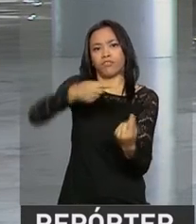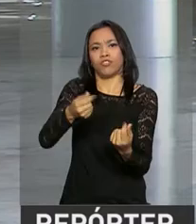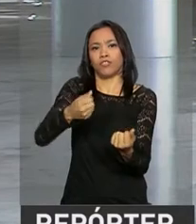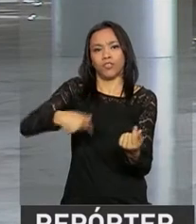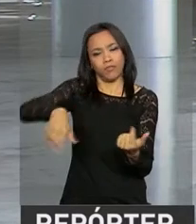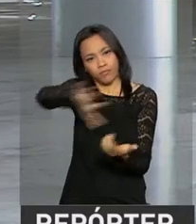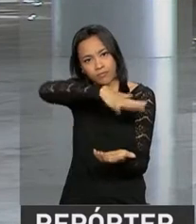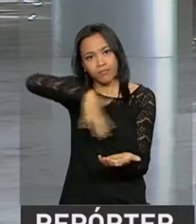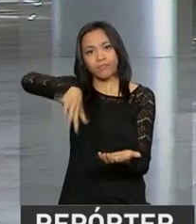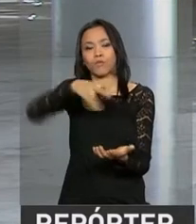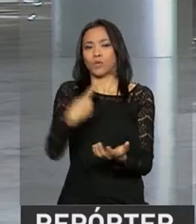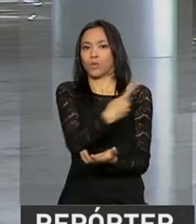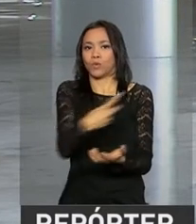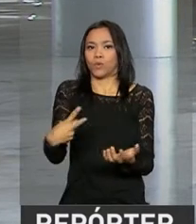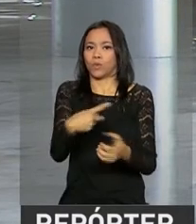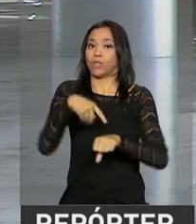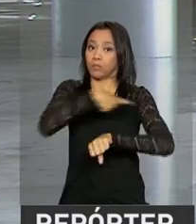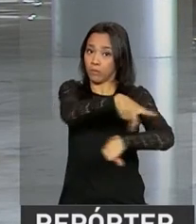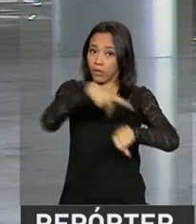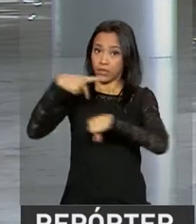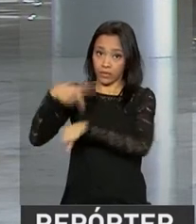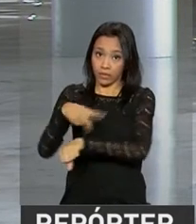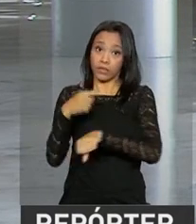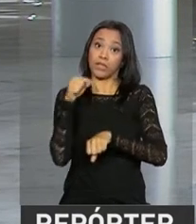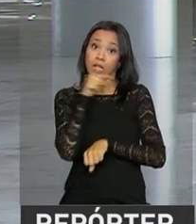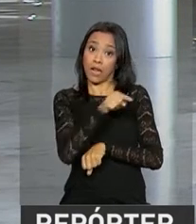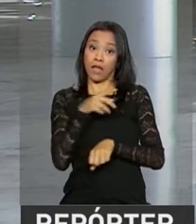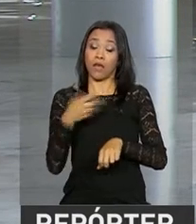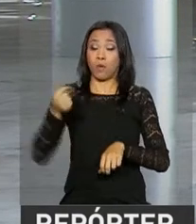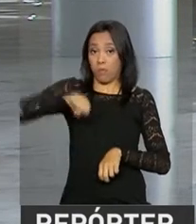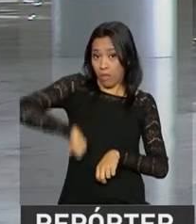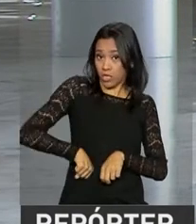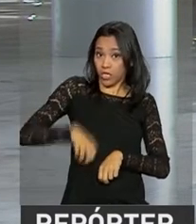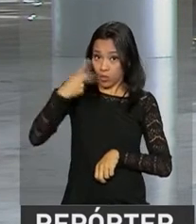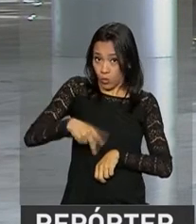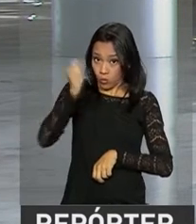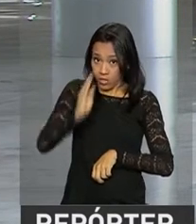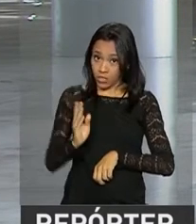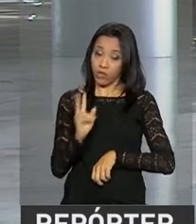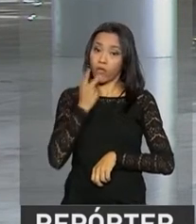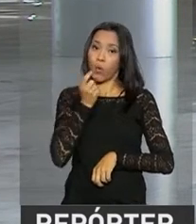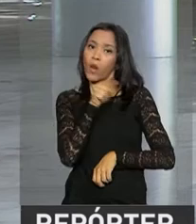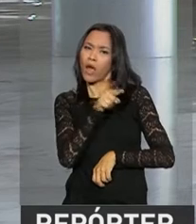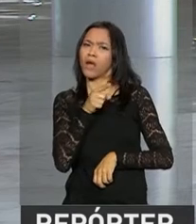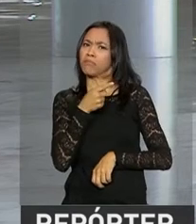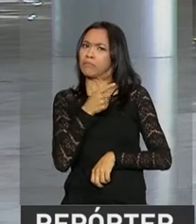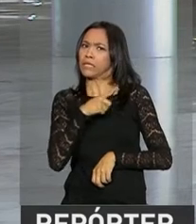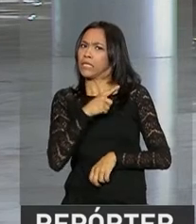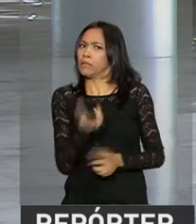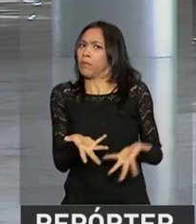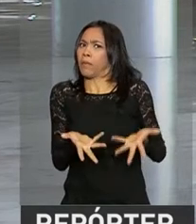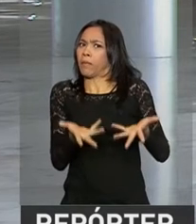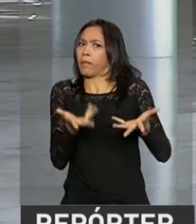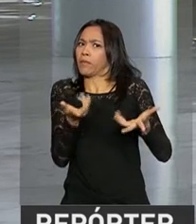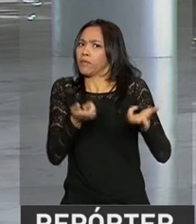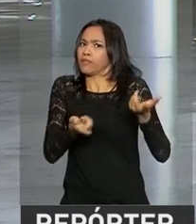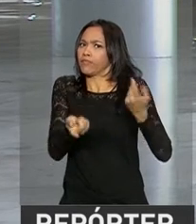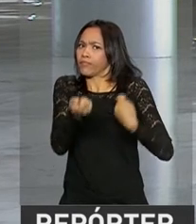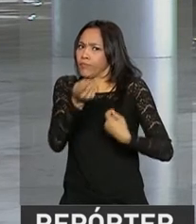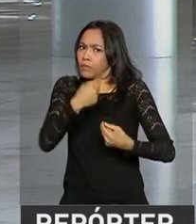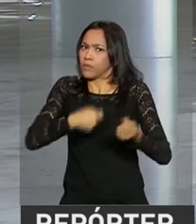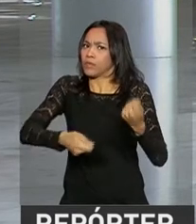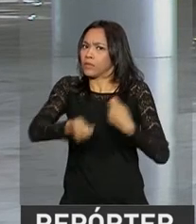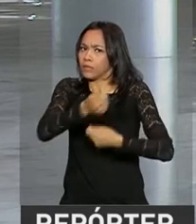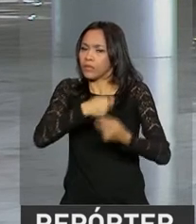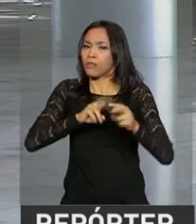países. Segundo o embaixador do Brasil na Argentina, Sérgio França Danese, há um clima de confiança crescente entre os dois países, especialmente